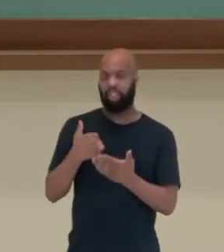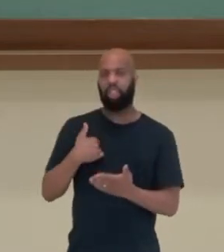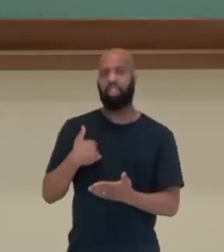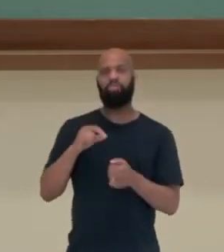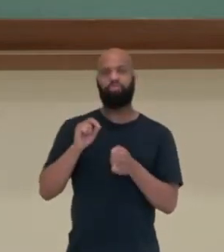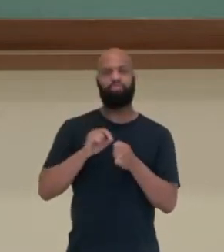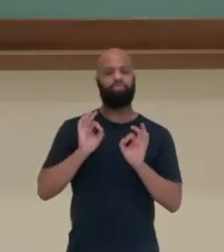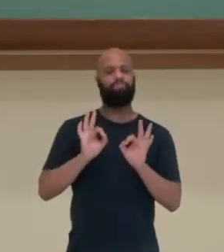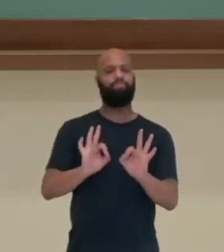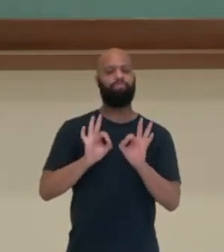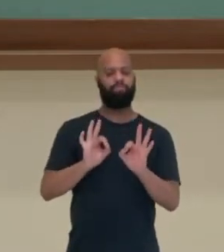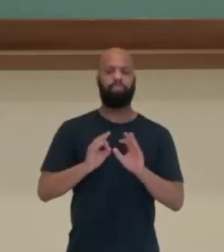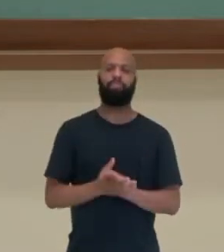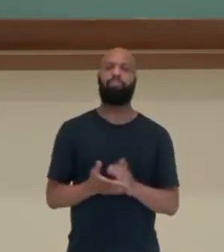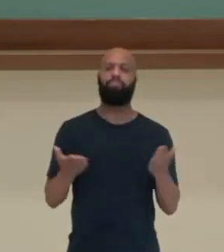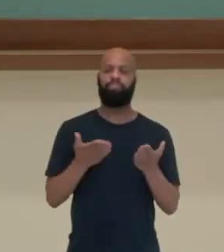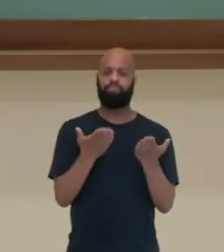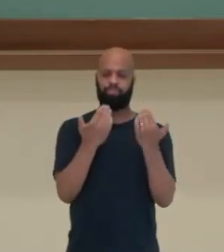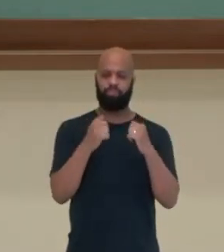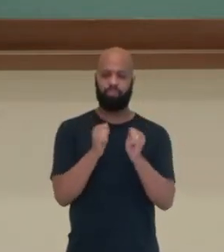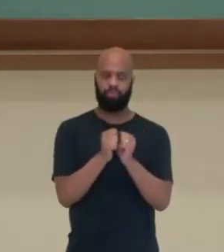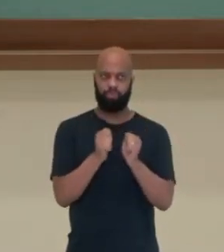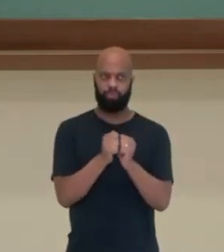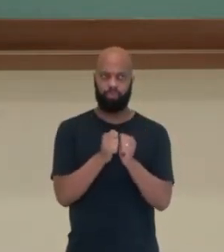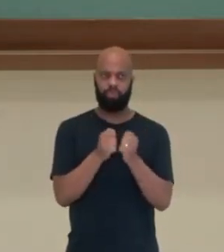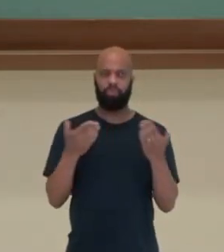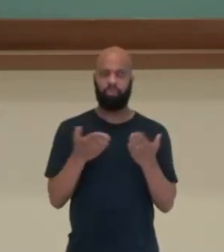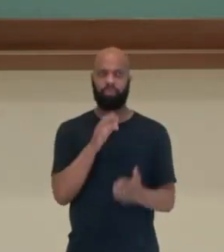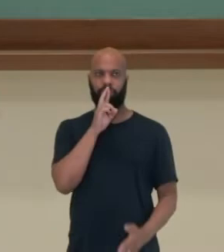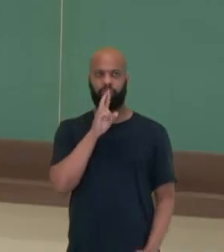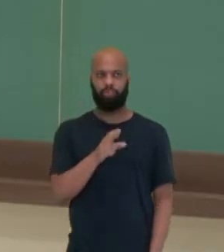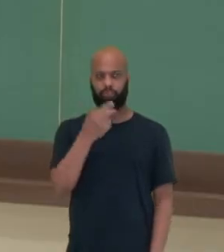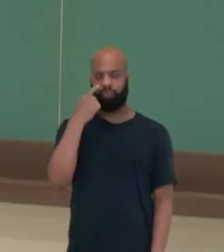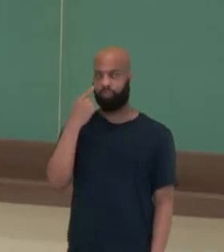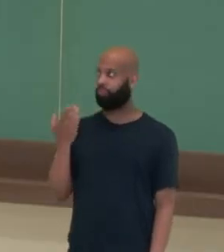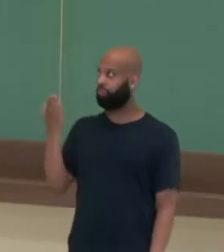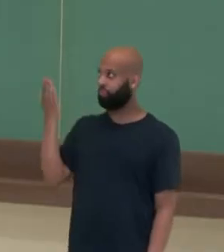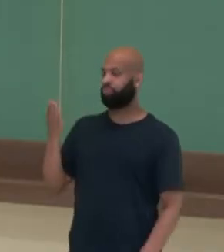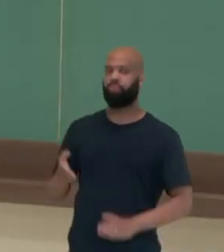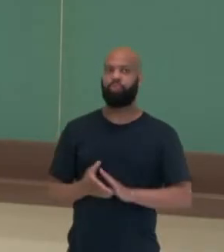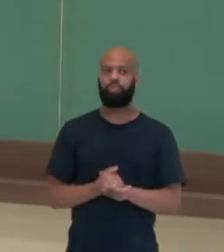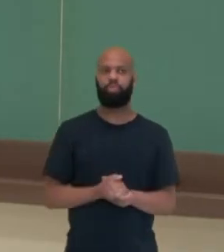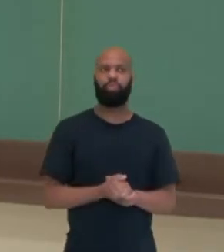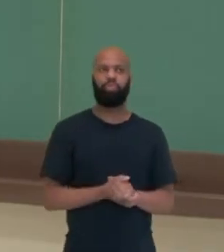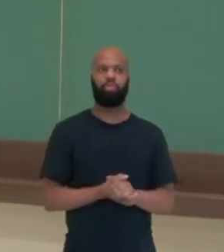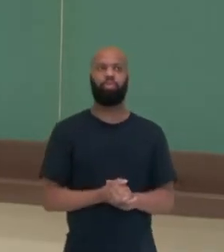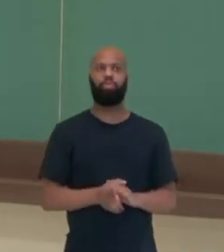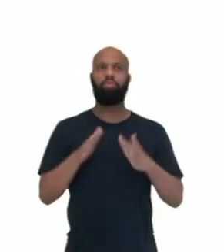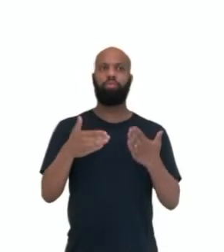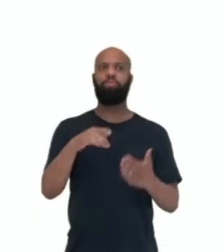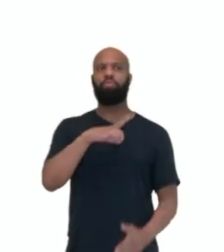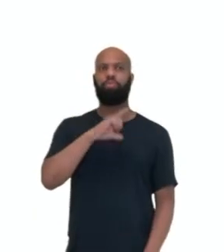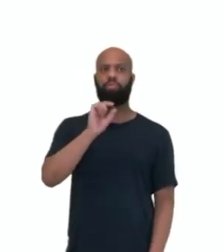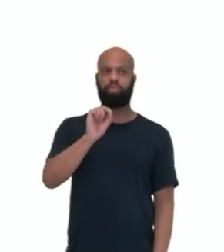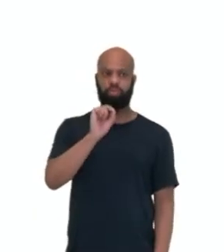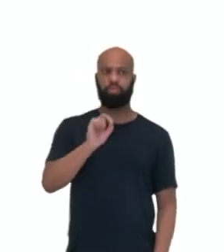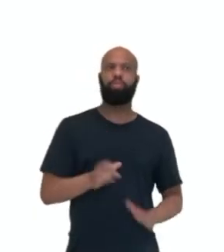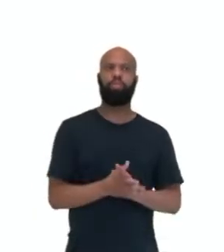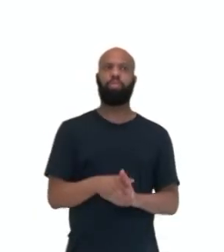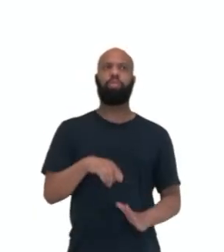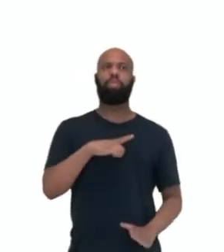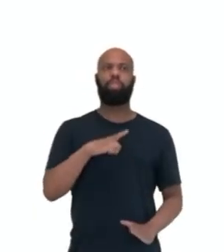professor. Então, vem aqui, confere comigo a sua solução. Confere comigo aqui. Então, nós temos aqui, ó,